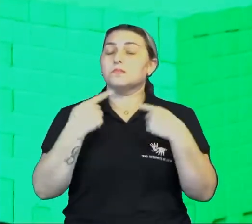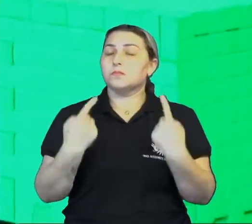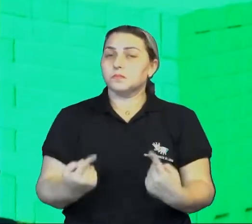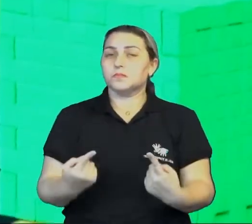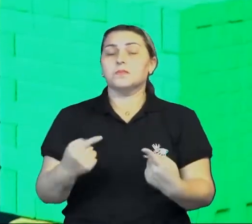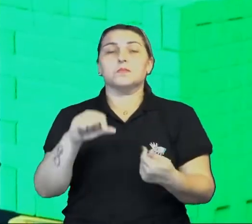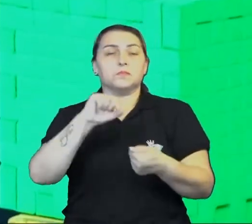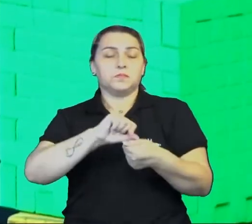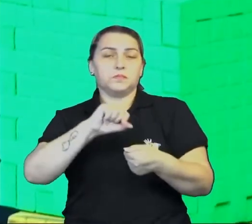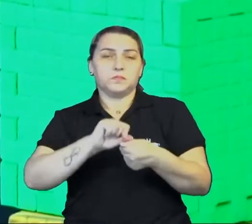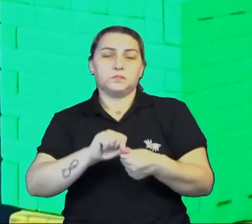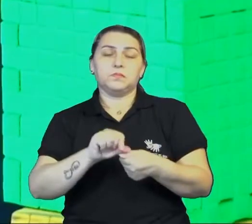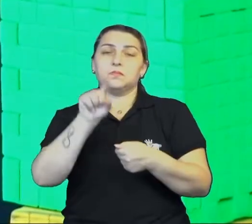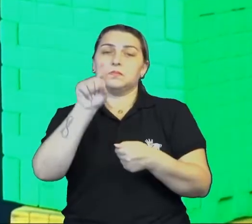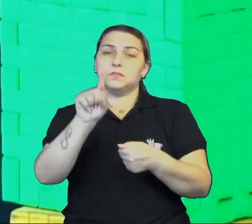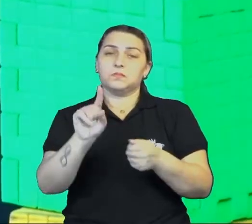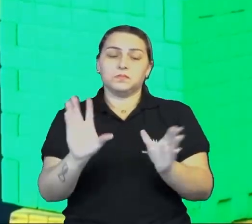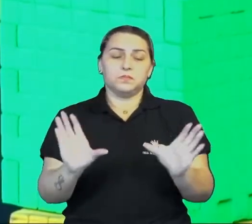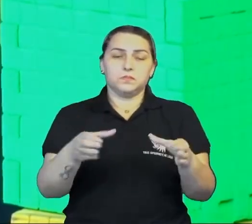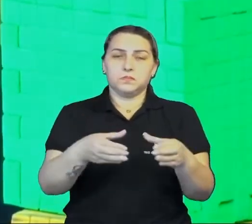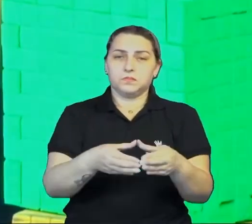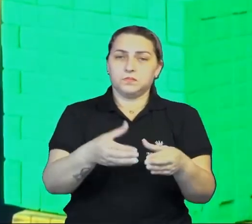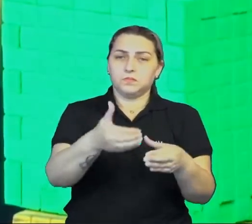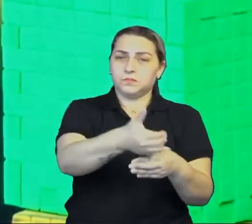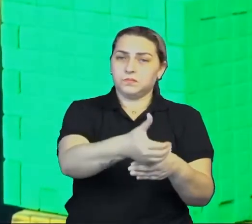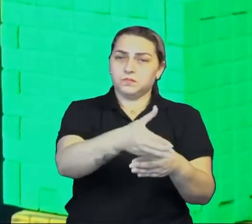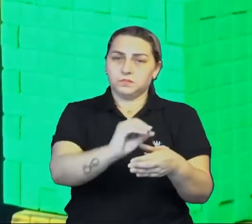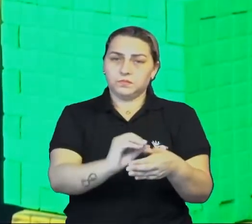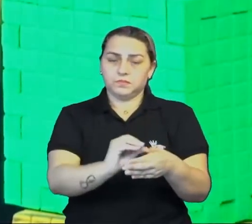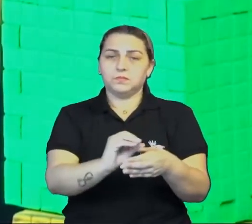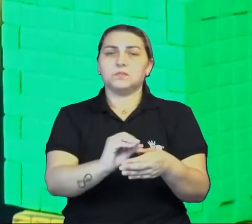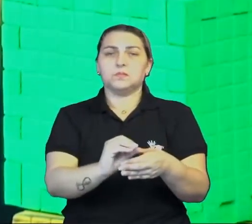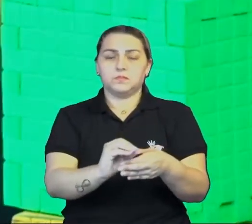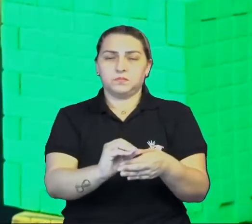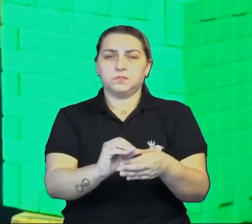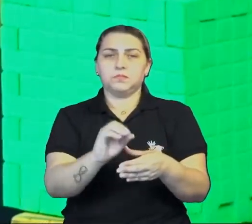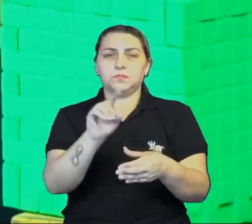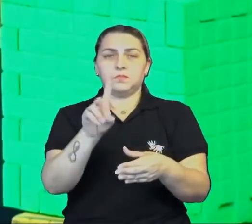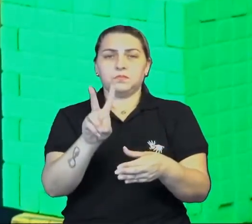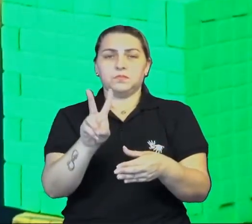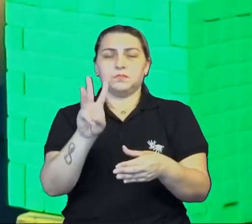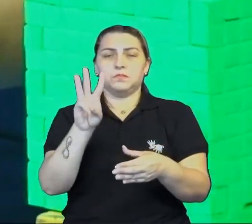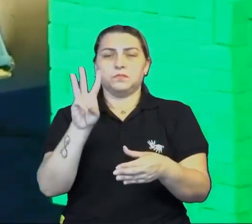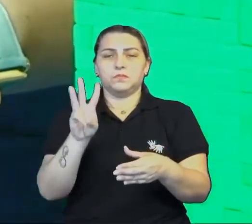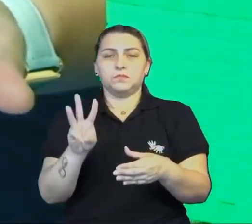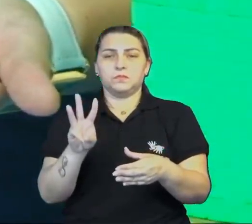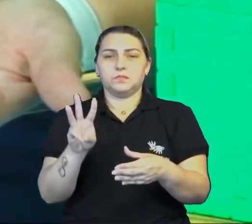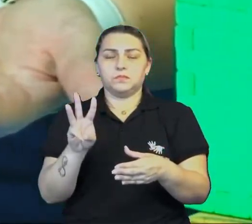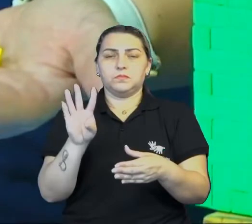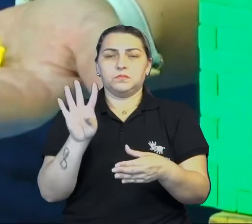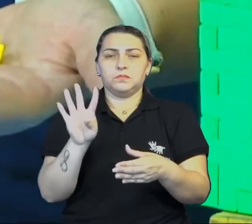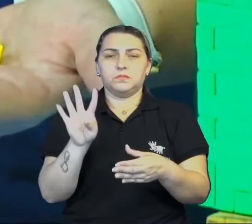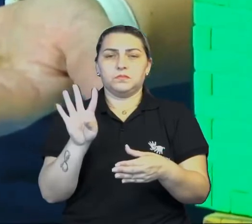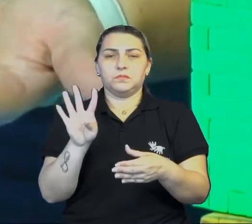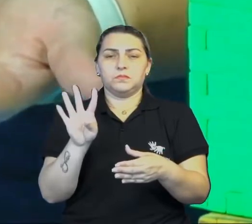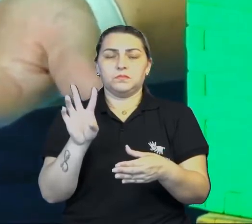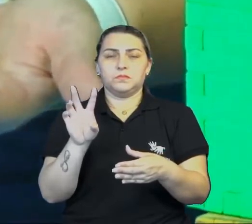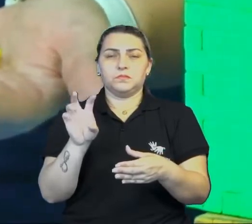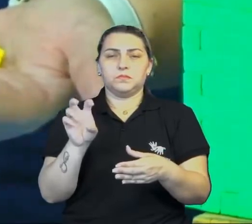eu formo um conjunto de 10 cubinhos desse, olha só, 1, 2,